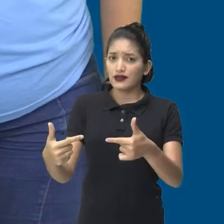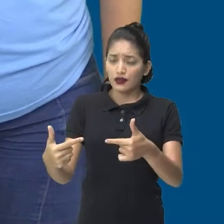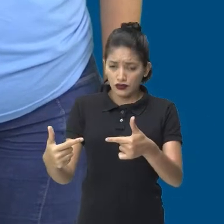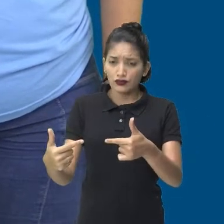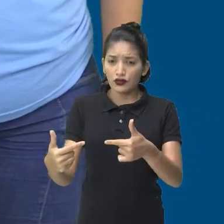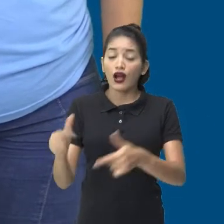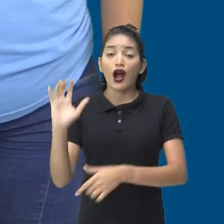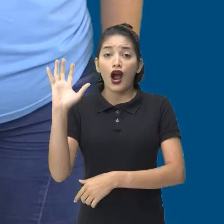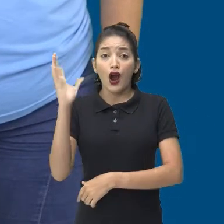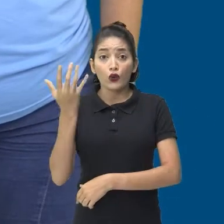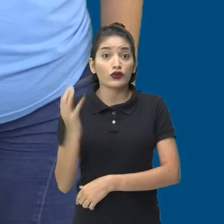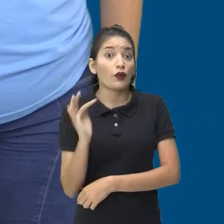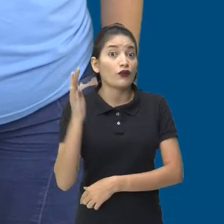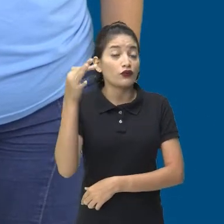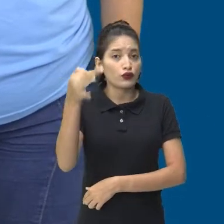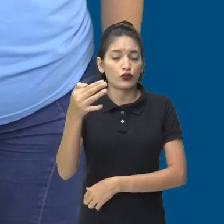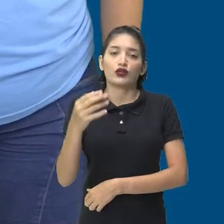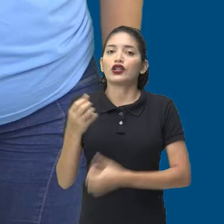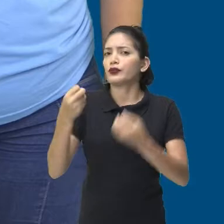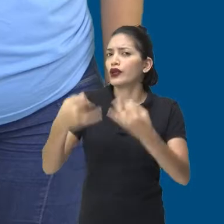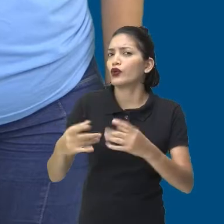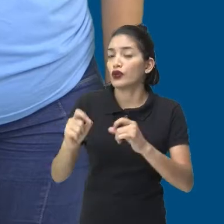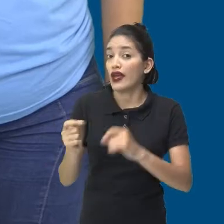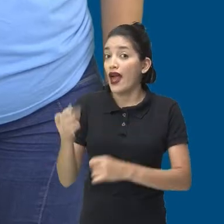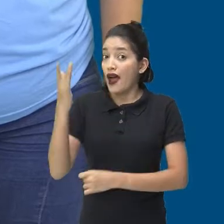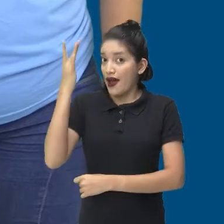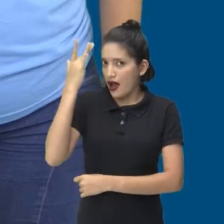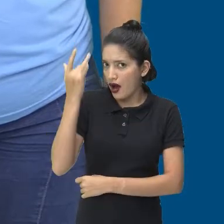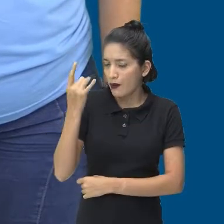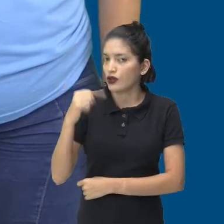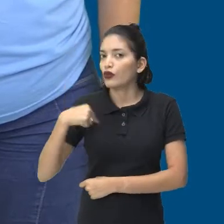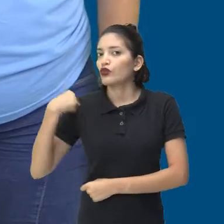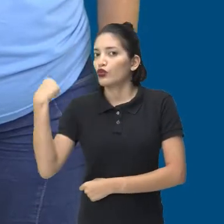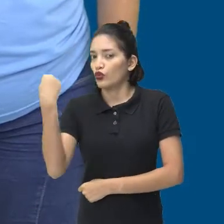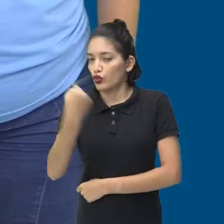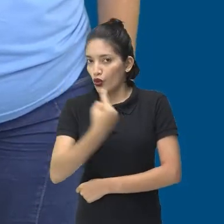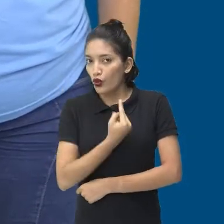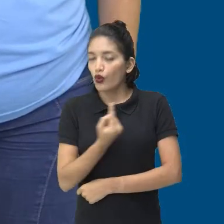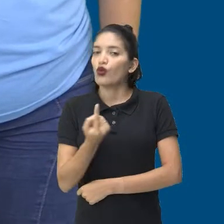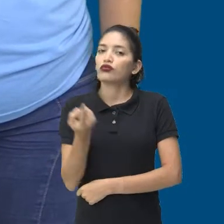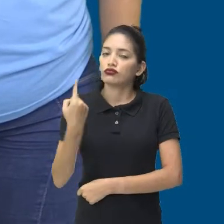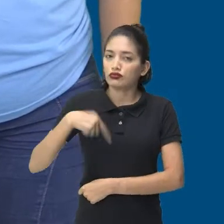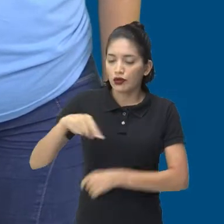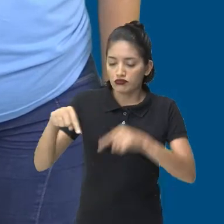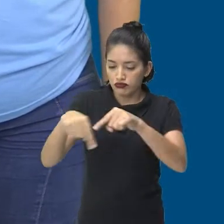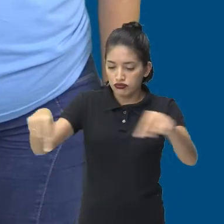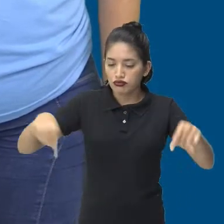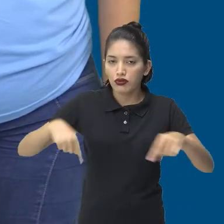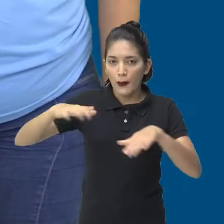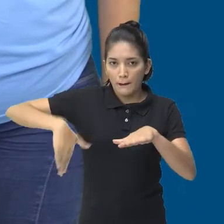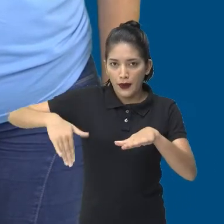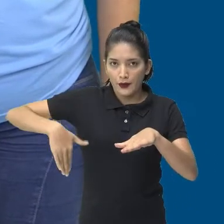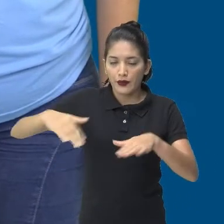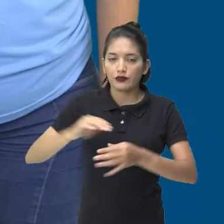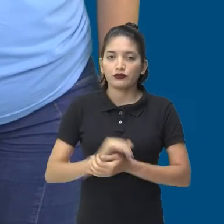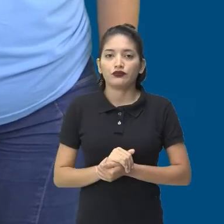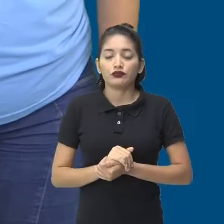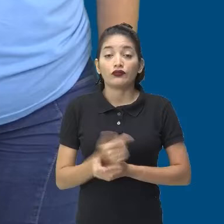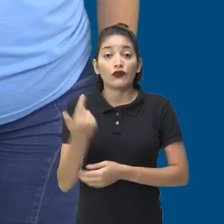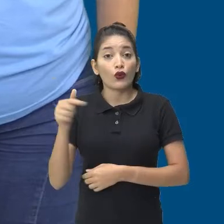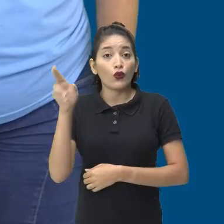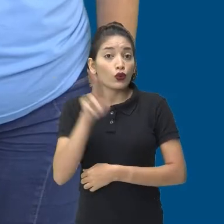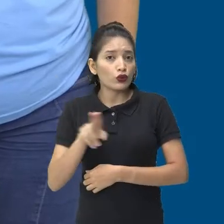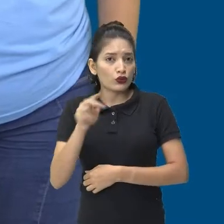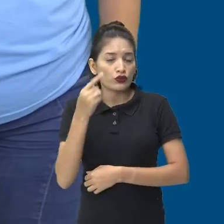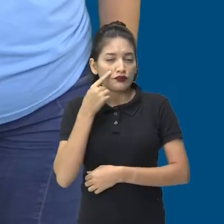ação, uma situação futura, né? Eu tô dizendo o quê? Que amanhã nós iremos para a piscina. Próximo uso nós